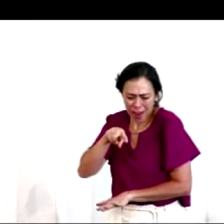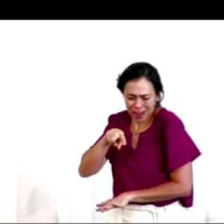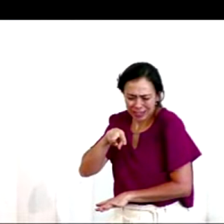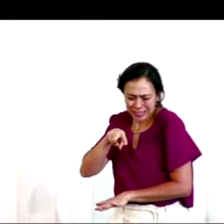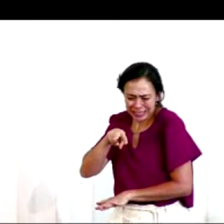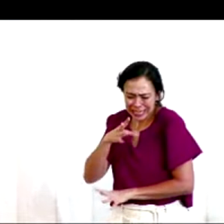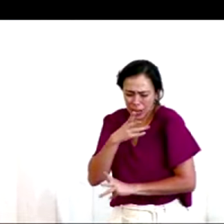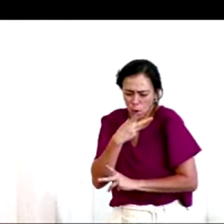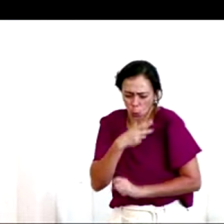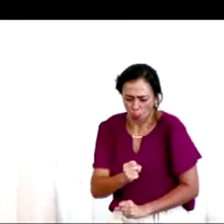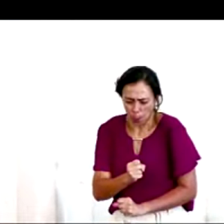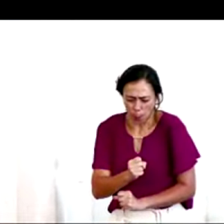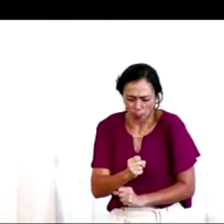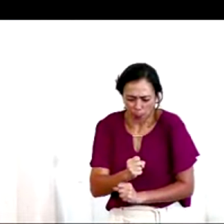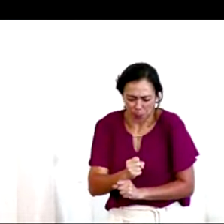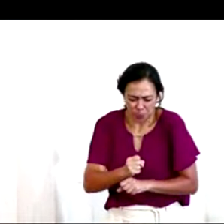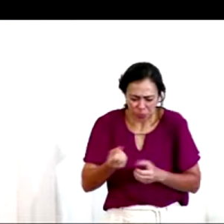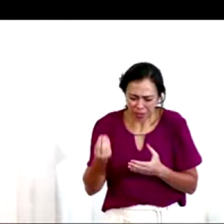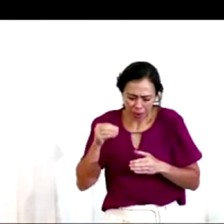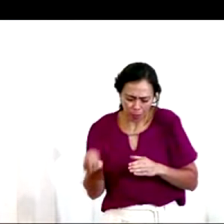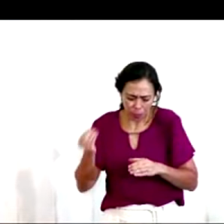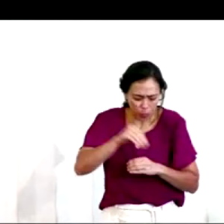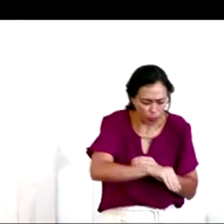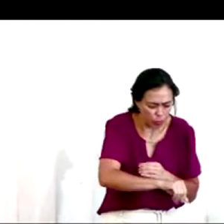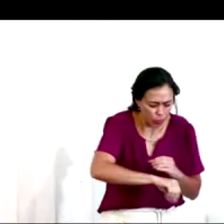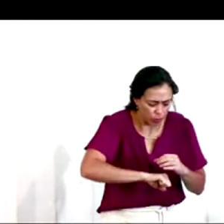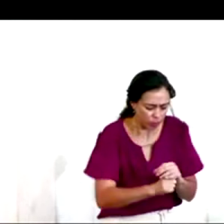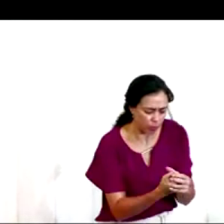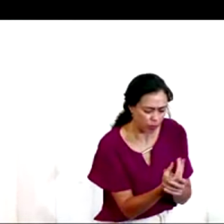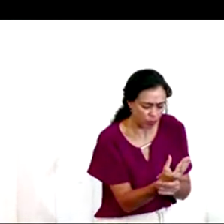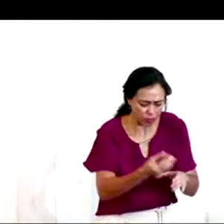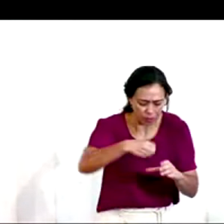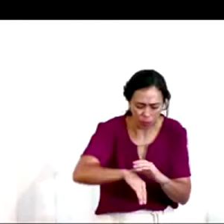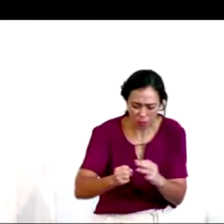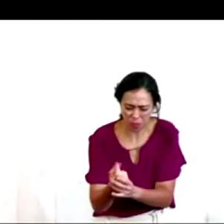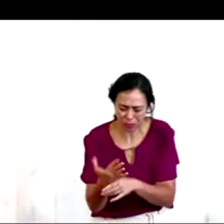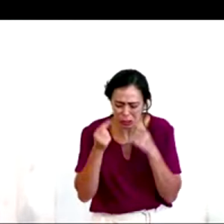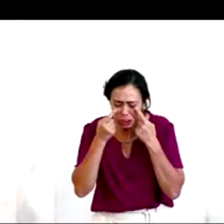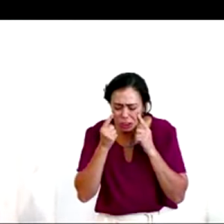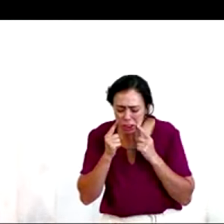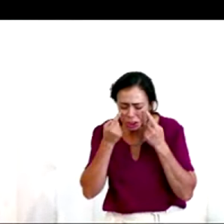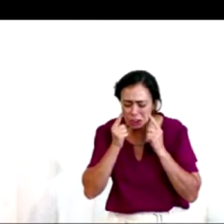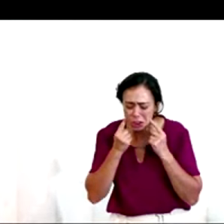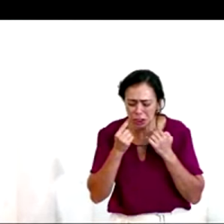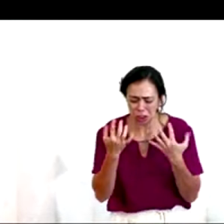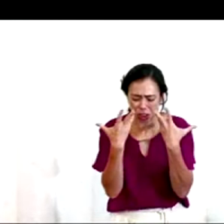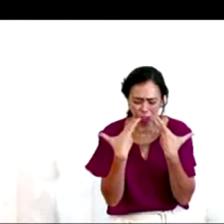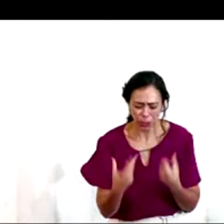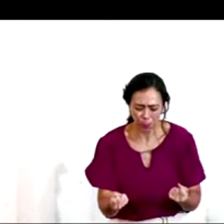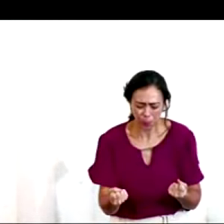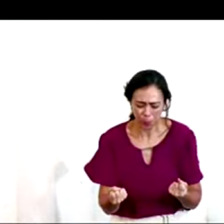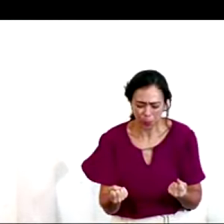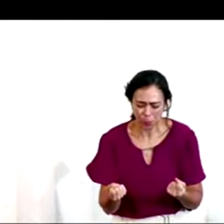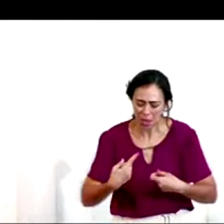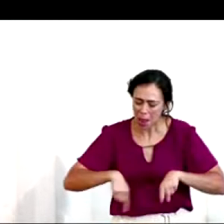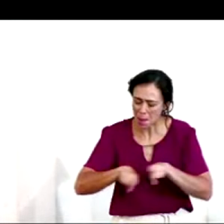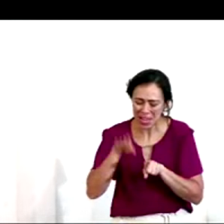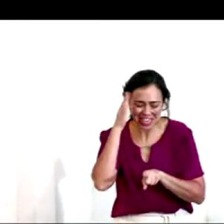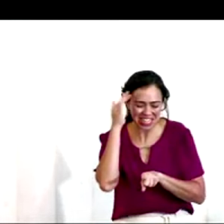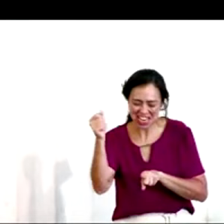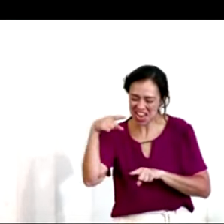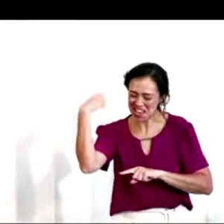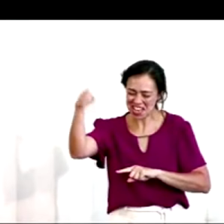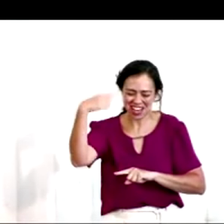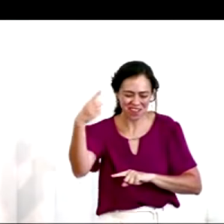voltará com júbilo, trazendo os seus feixes. Vamos orar mais uma vez, feche os seus